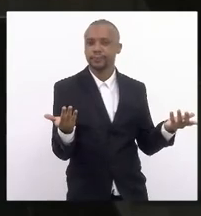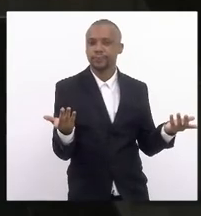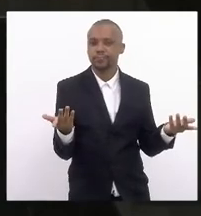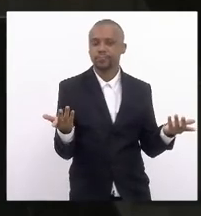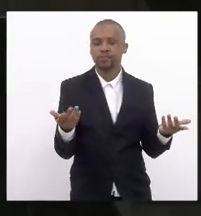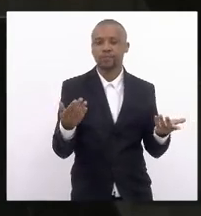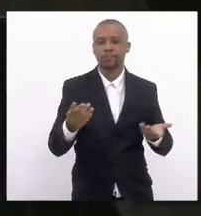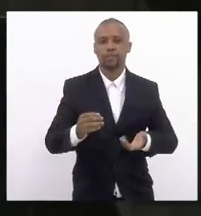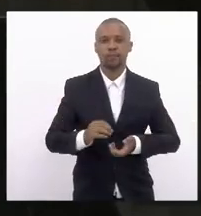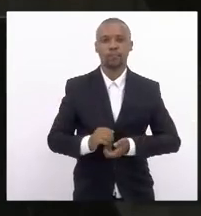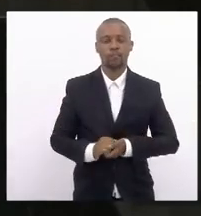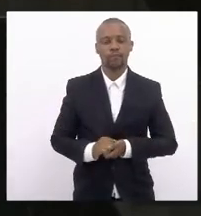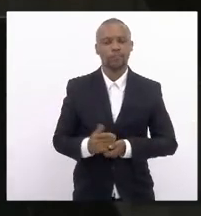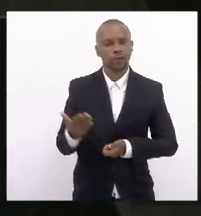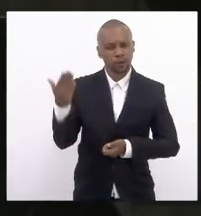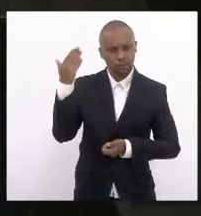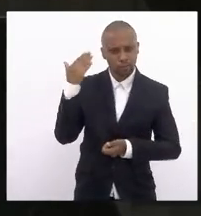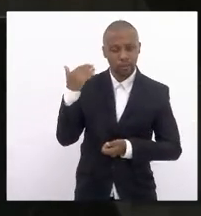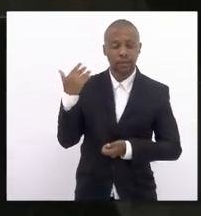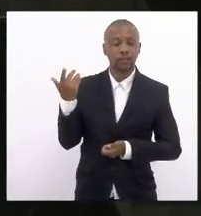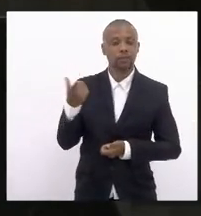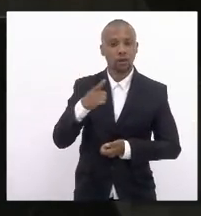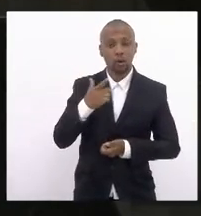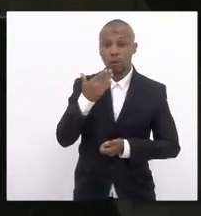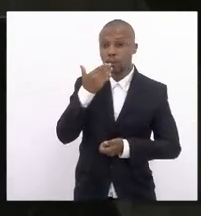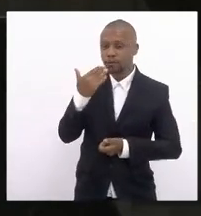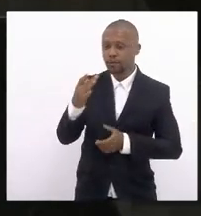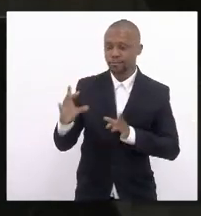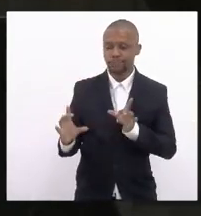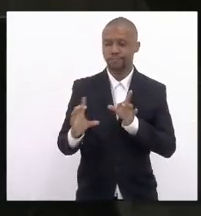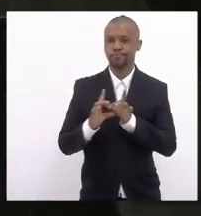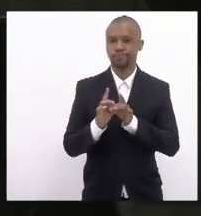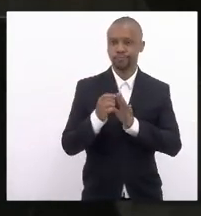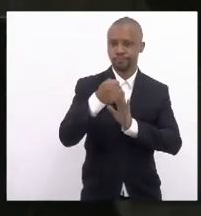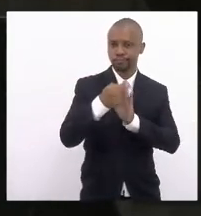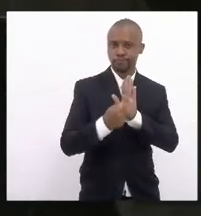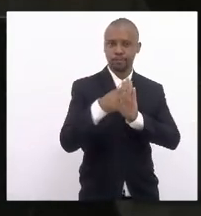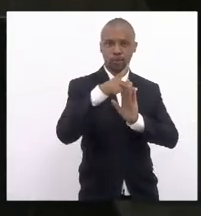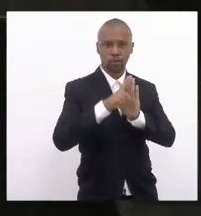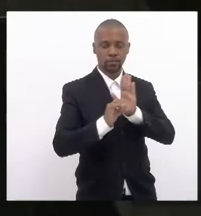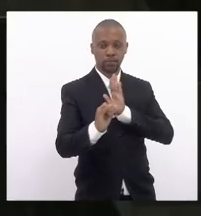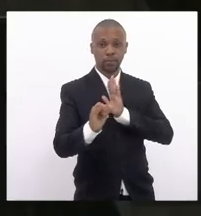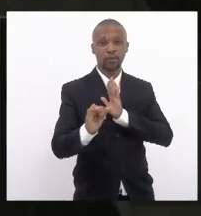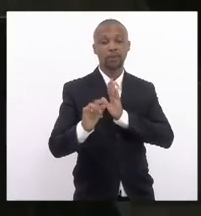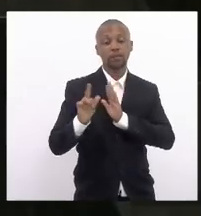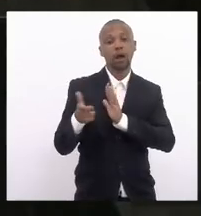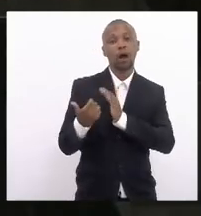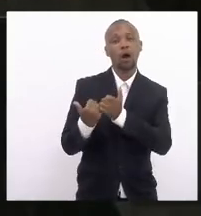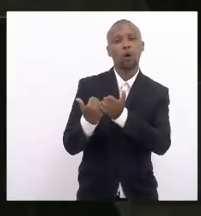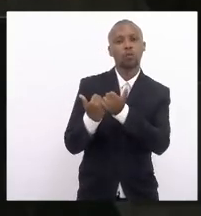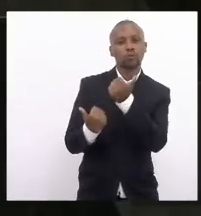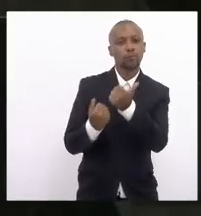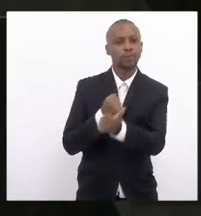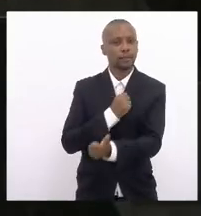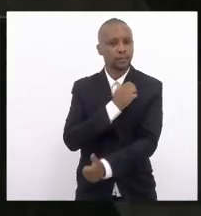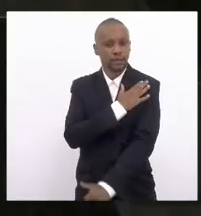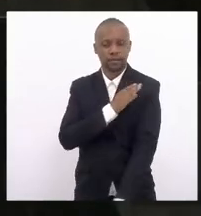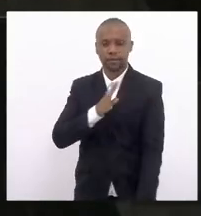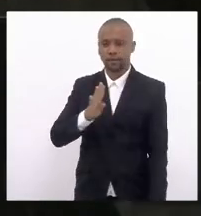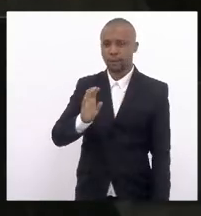Tive como coautor nesse projeto também o subtenente